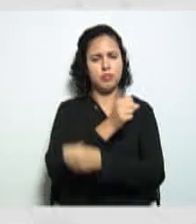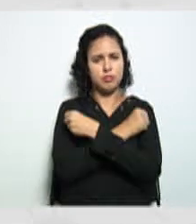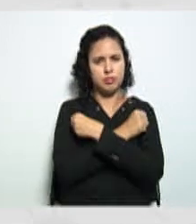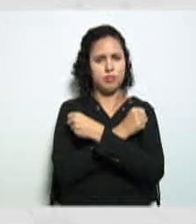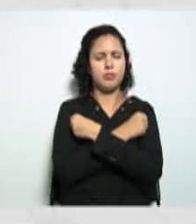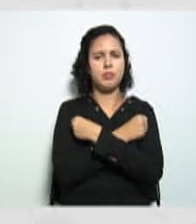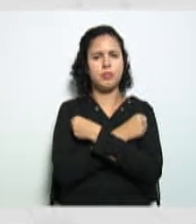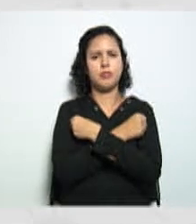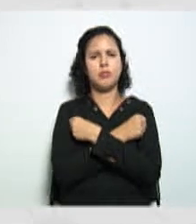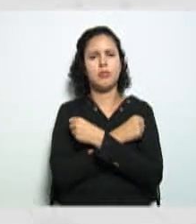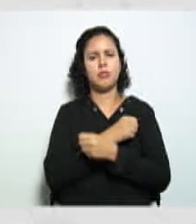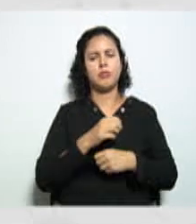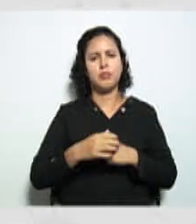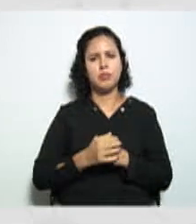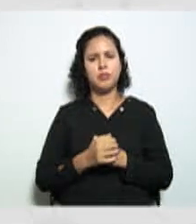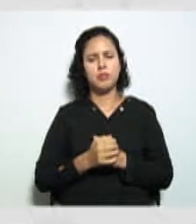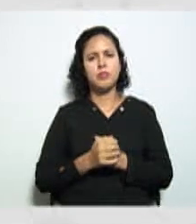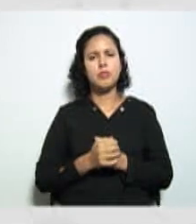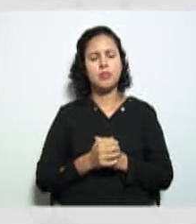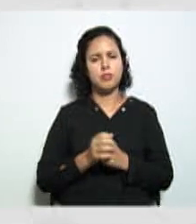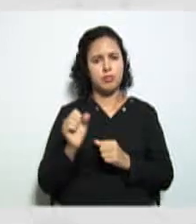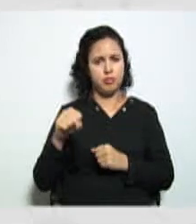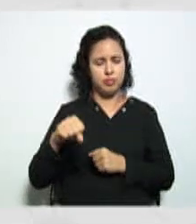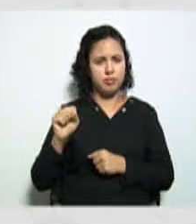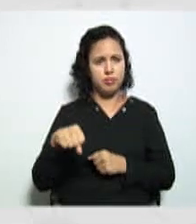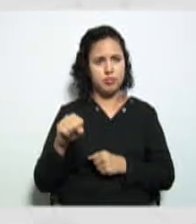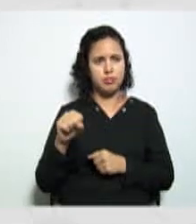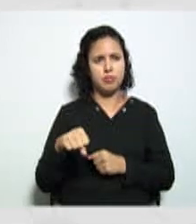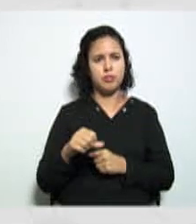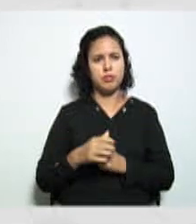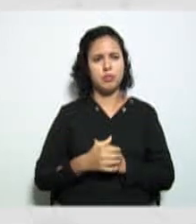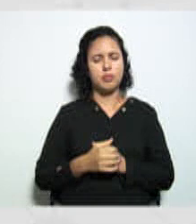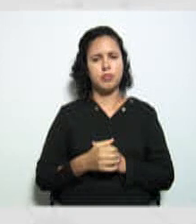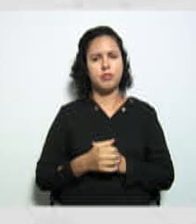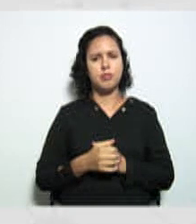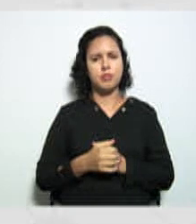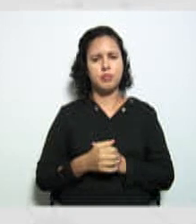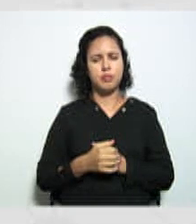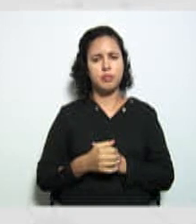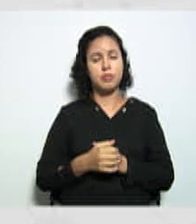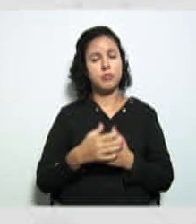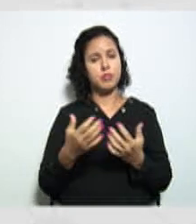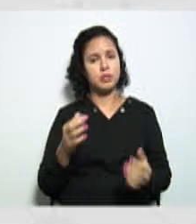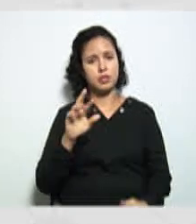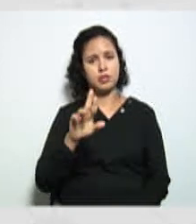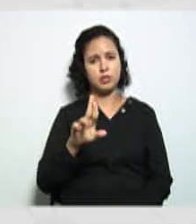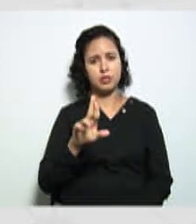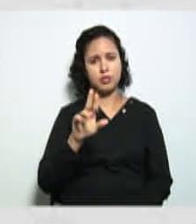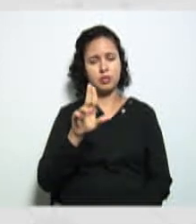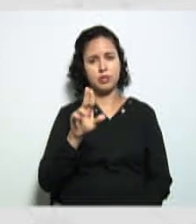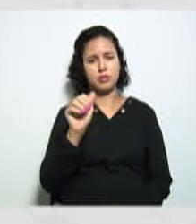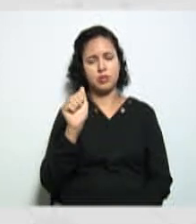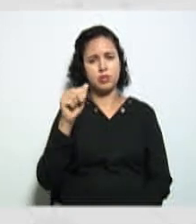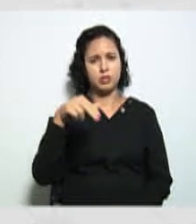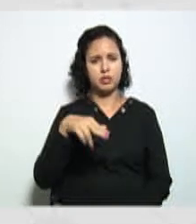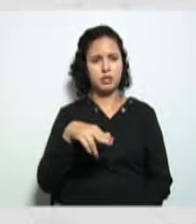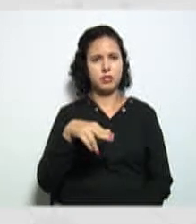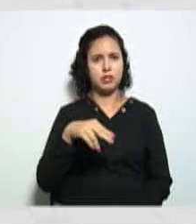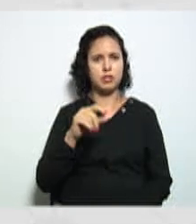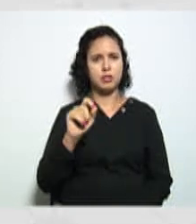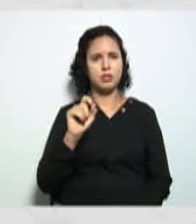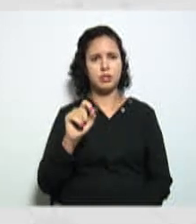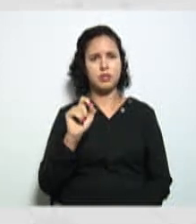Jorge Teixeira. É isso mesmo, professora Ariadne? Diga aí, Juan, você que está aqui como xará do Juan lá,